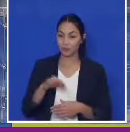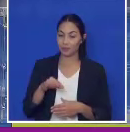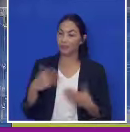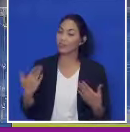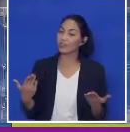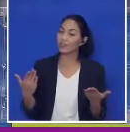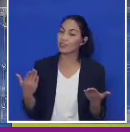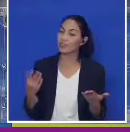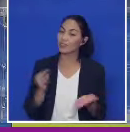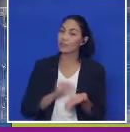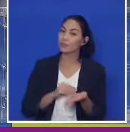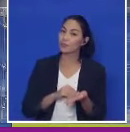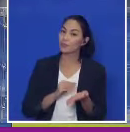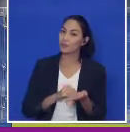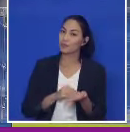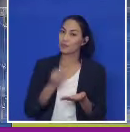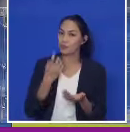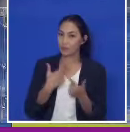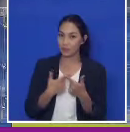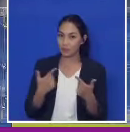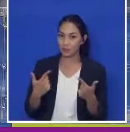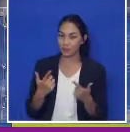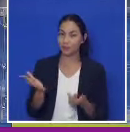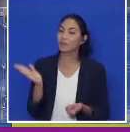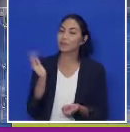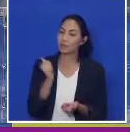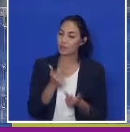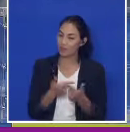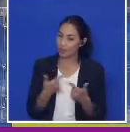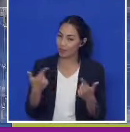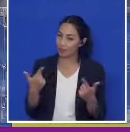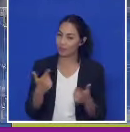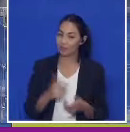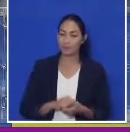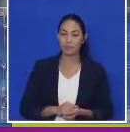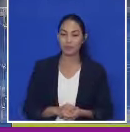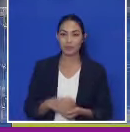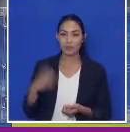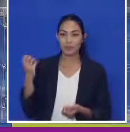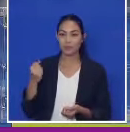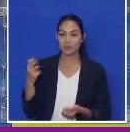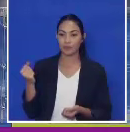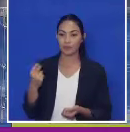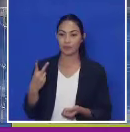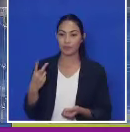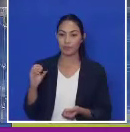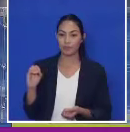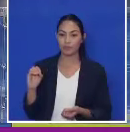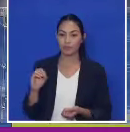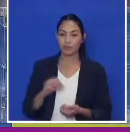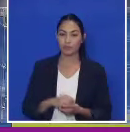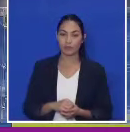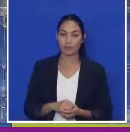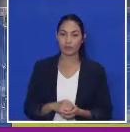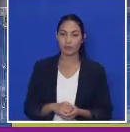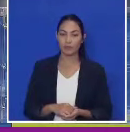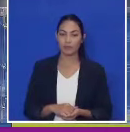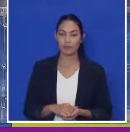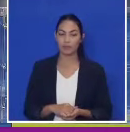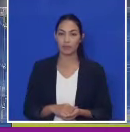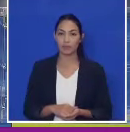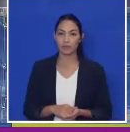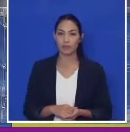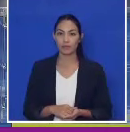aí, tá marcando? Boa sorte. Pode chamar que a sorte vem. Bola branca, número 20. Branca